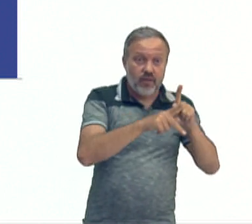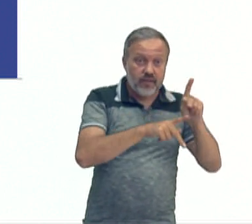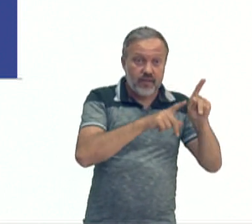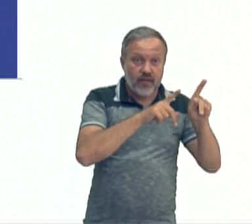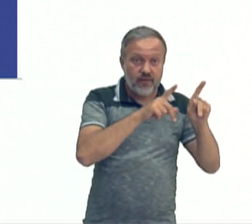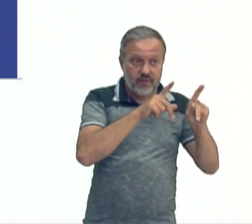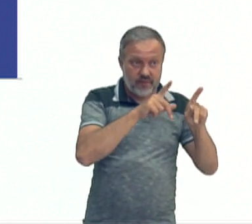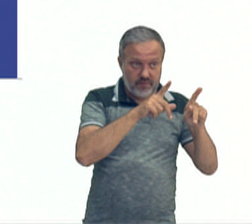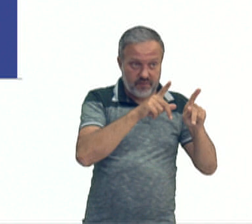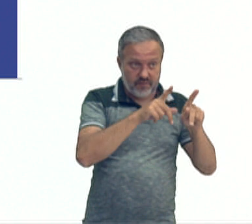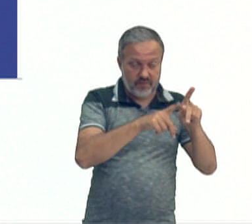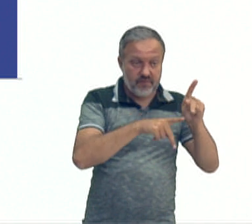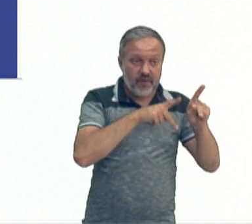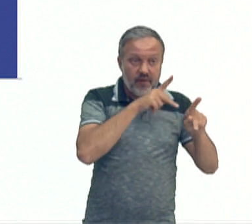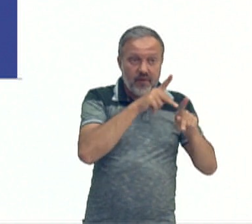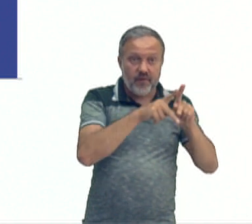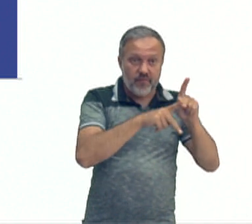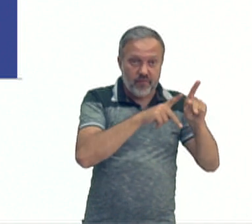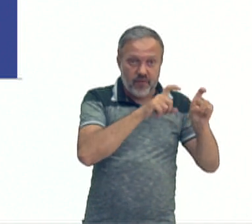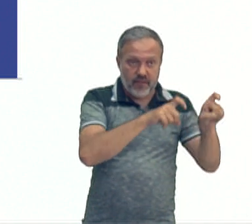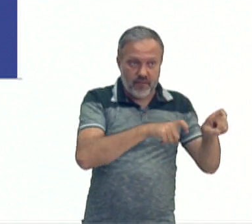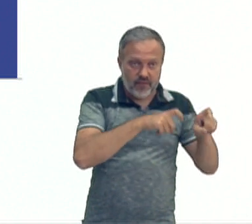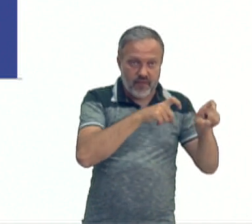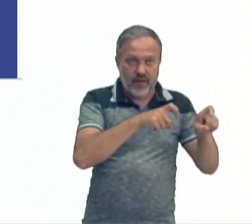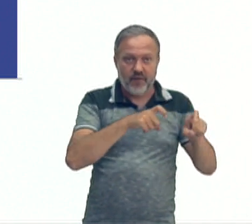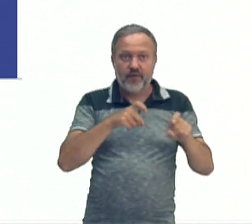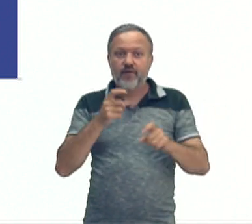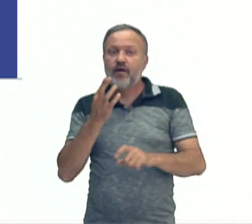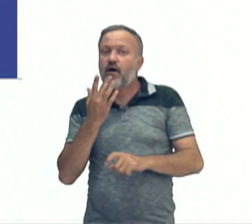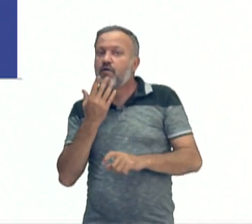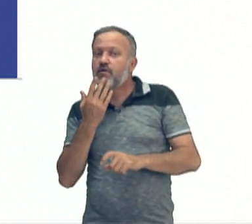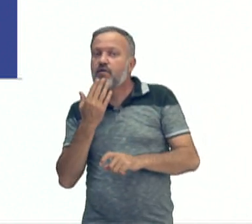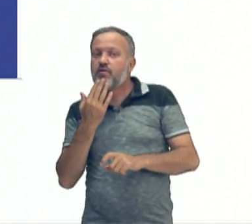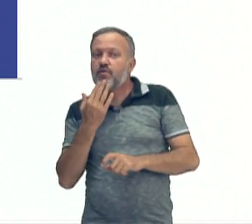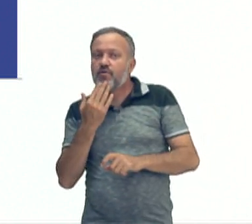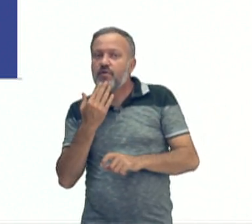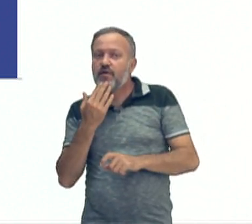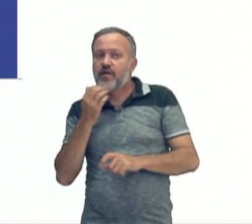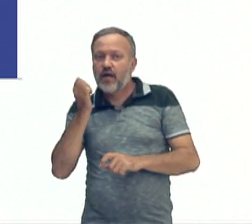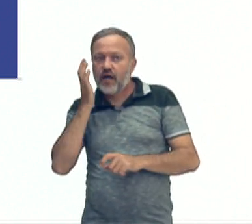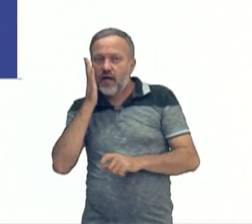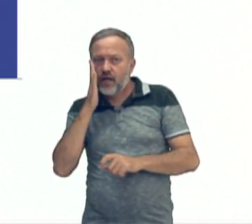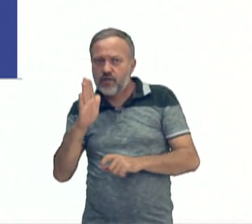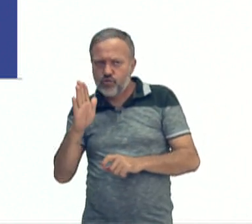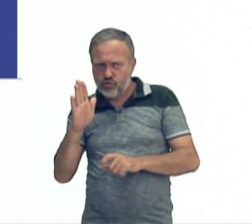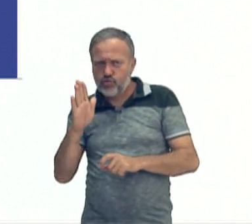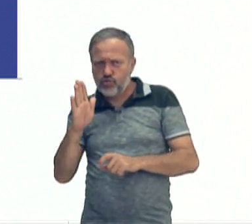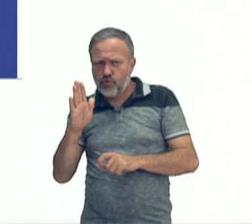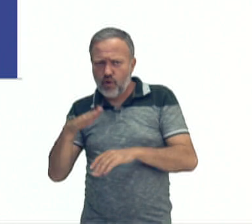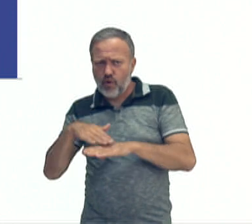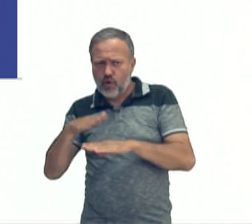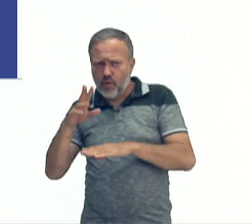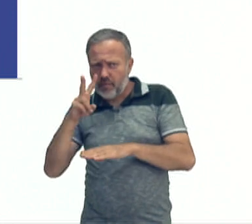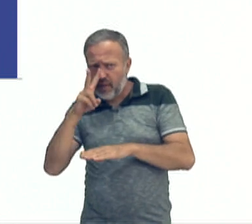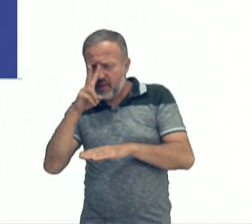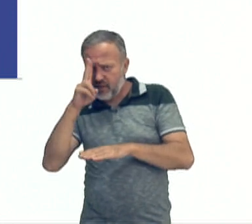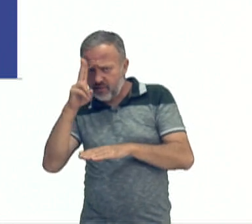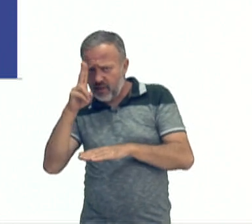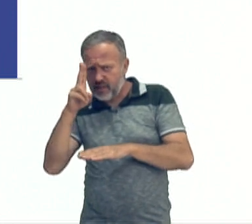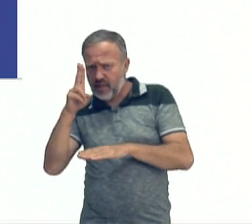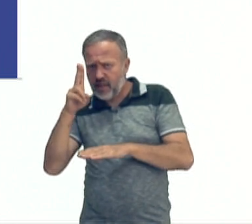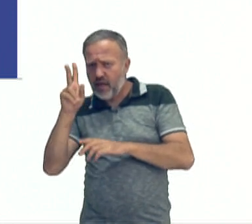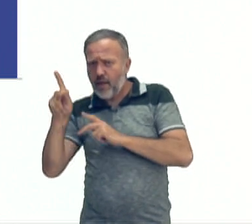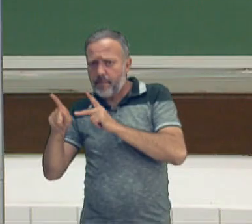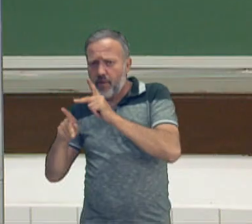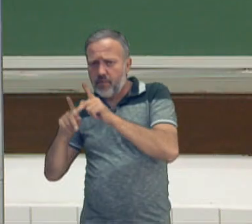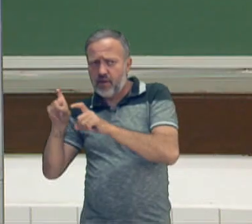escuro, urbana, nesse primeiro momento, você tem ali, ó, 1960. Né? Repare que você tem menos